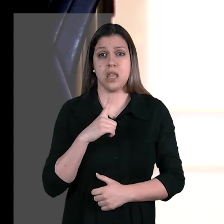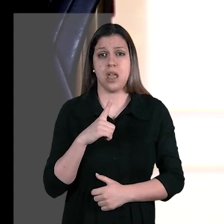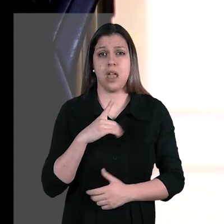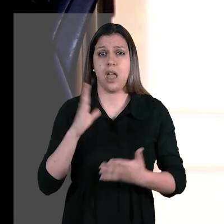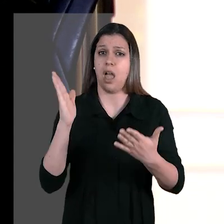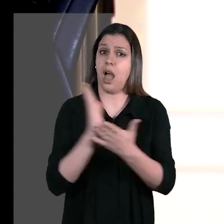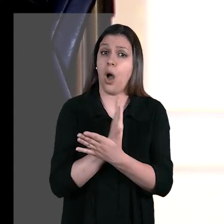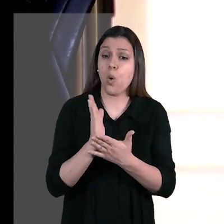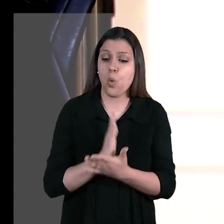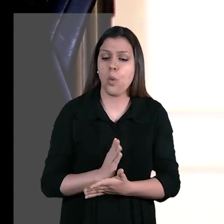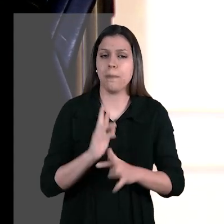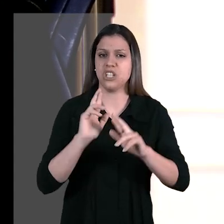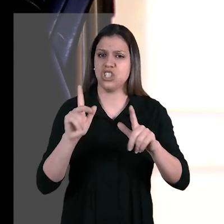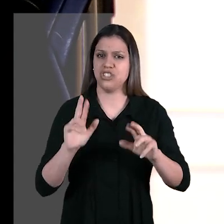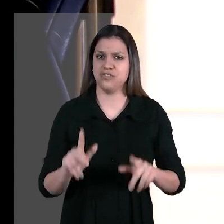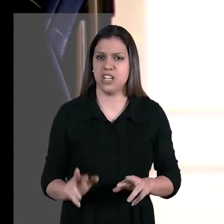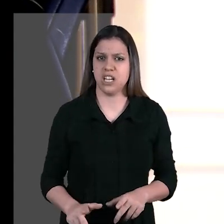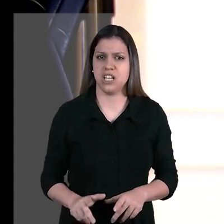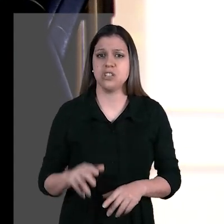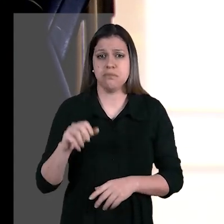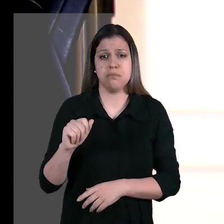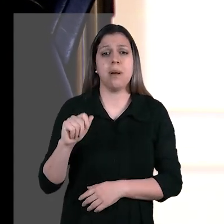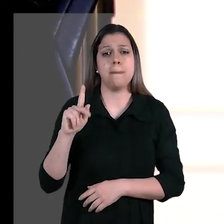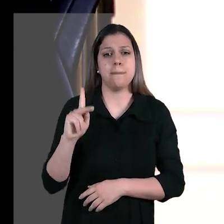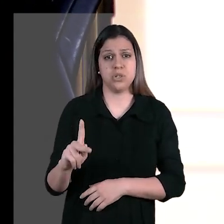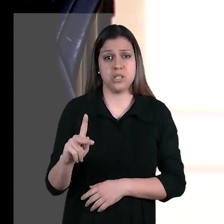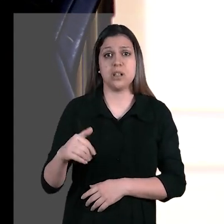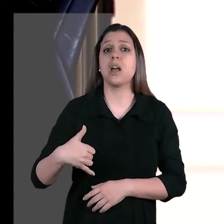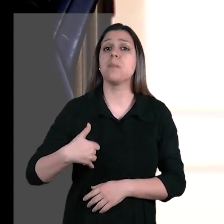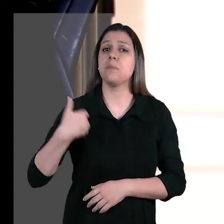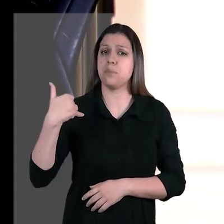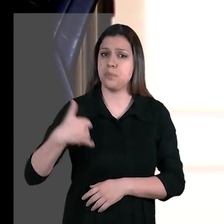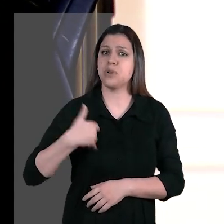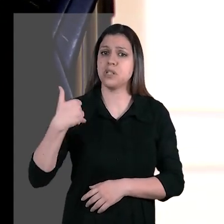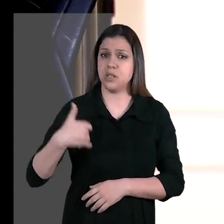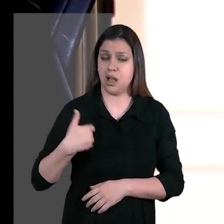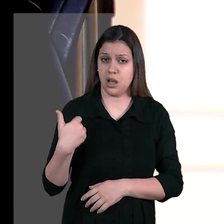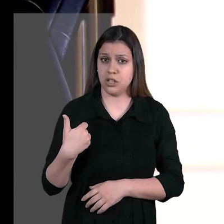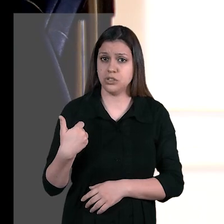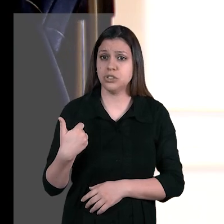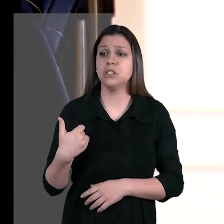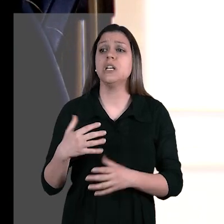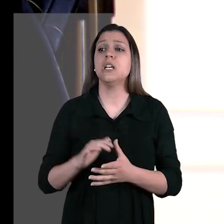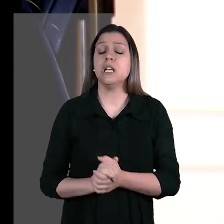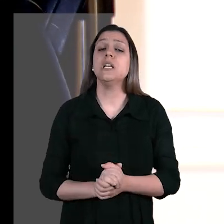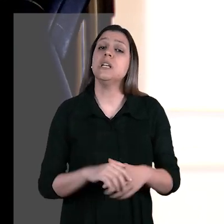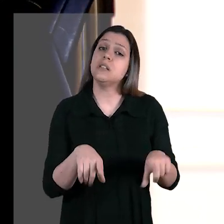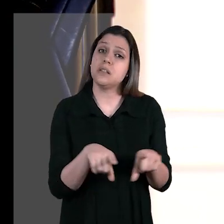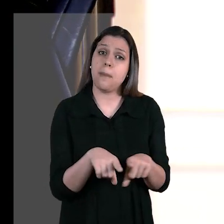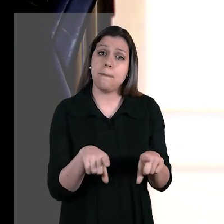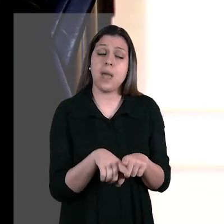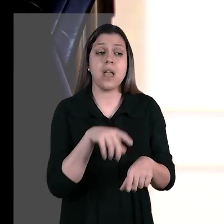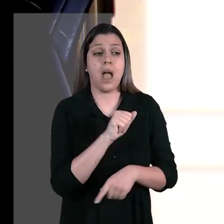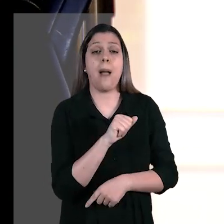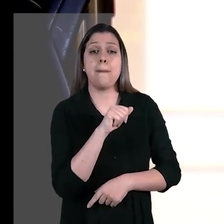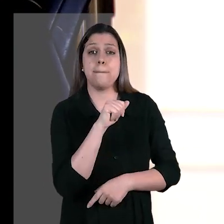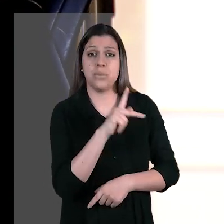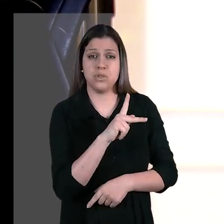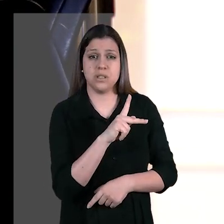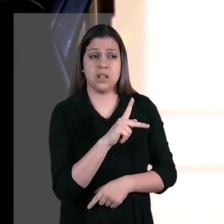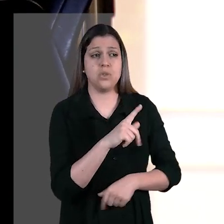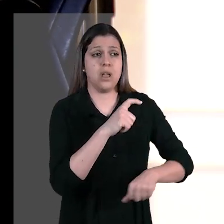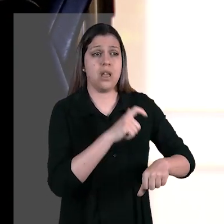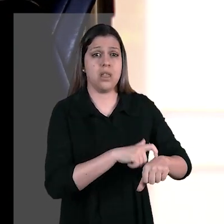temos, com algumas diferenças, uma aposentadoria por idade e uma aposentadoria por contribuição.